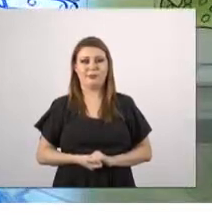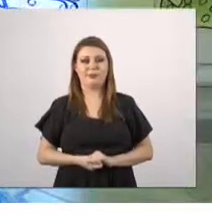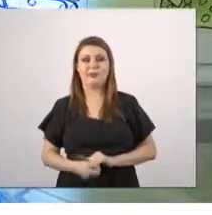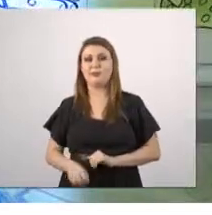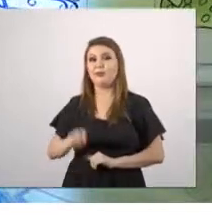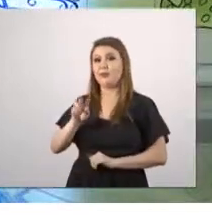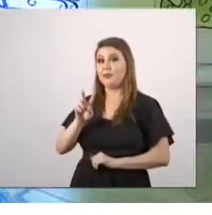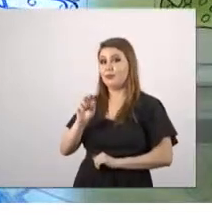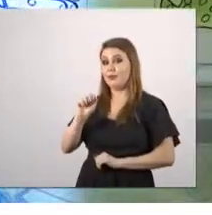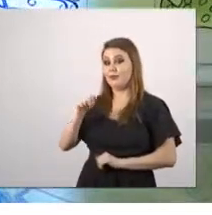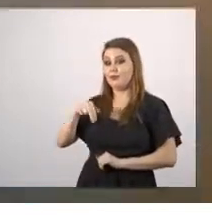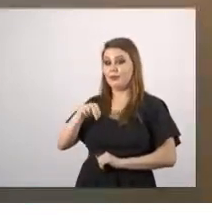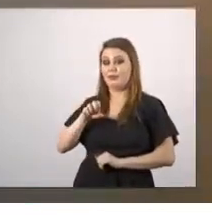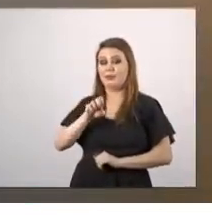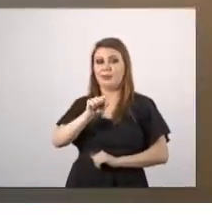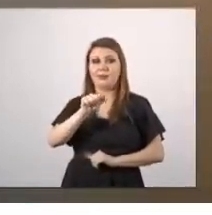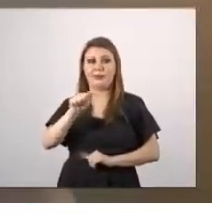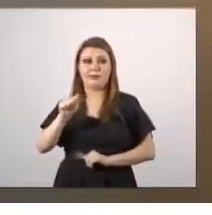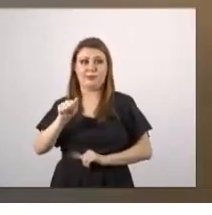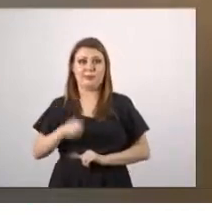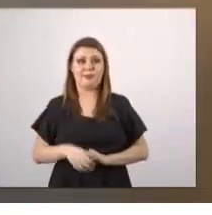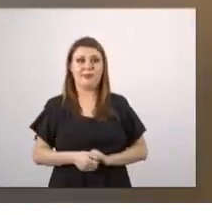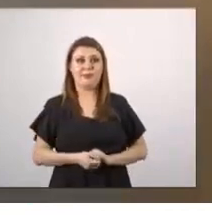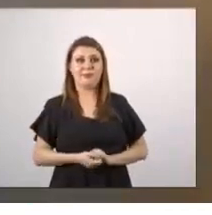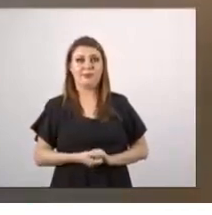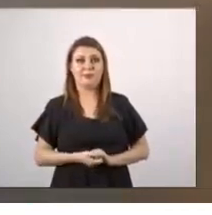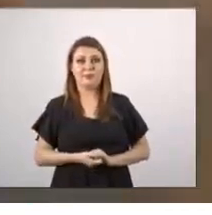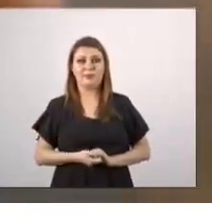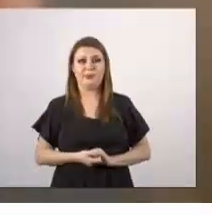Vanessa M. Kimura.